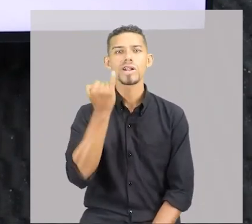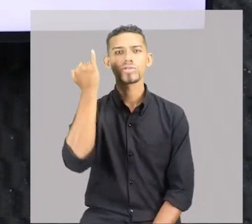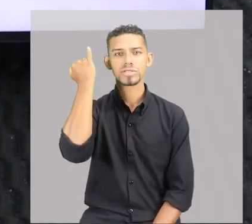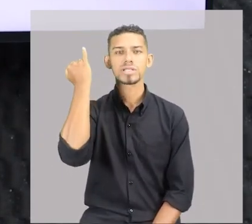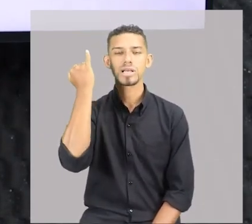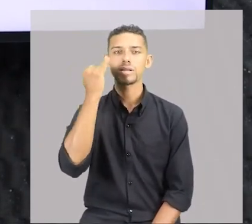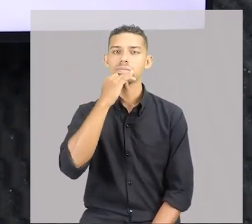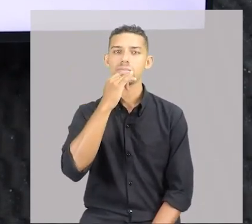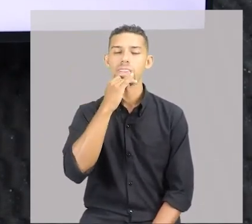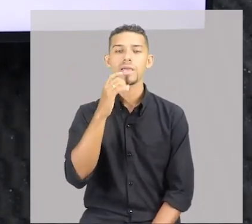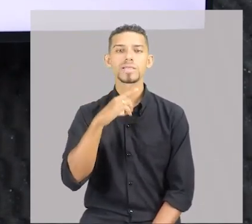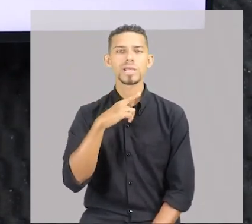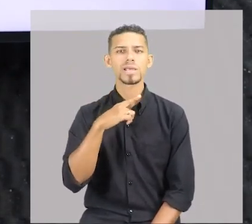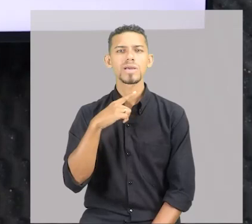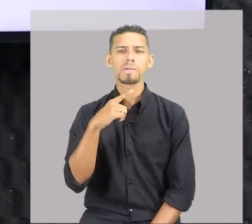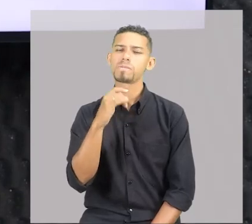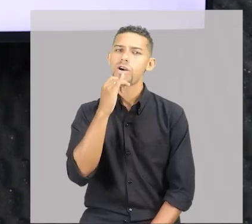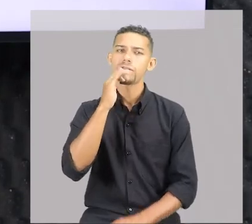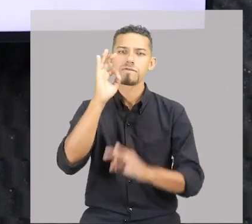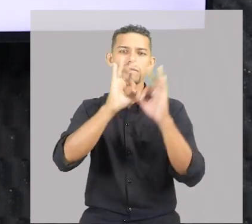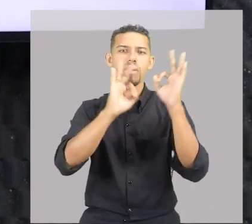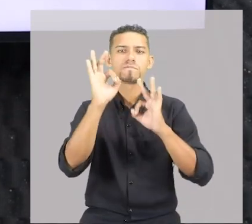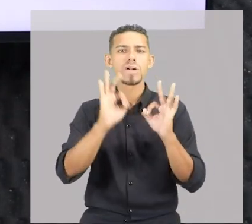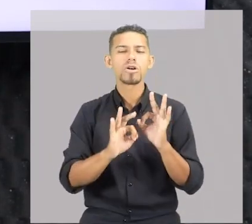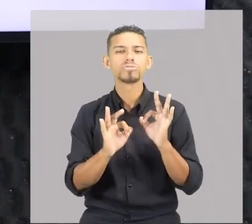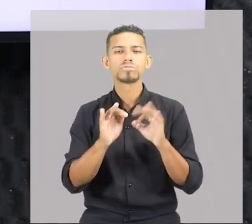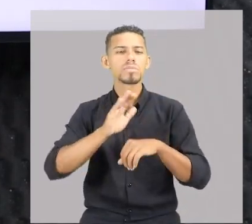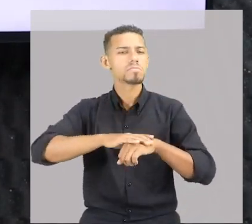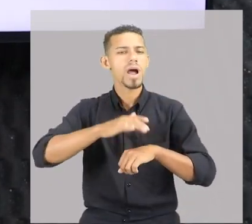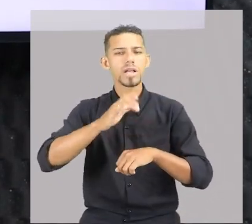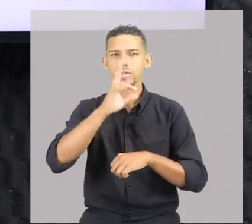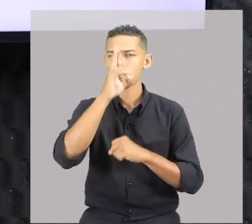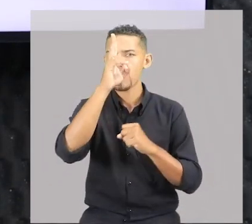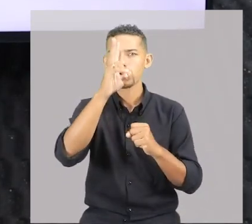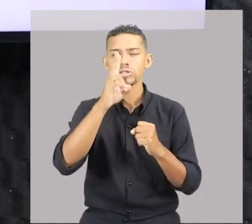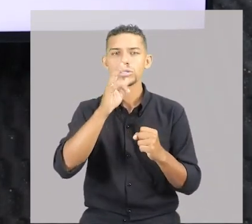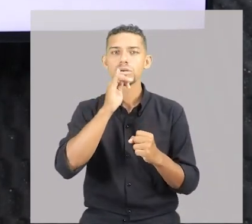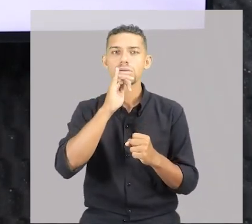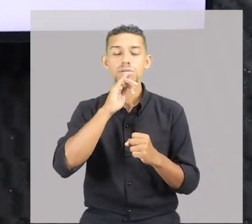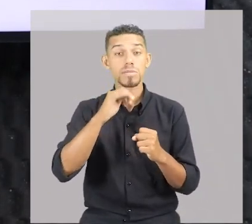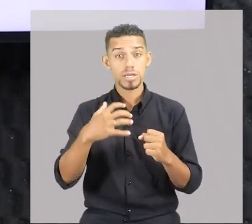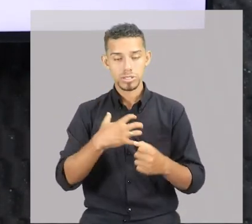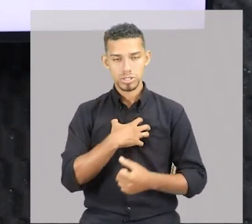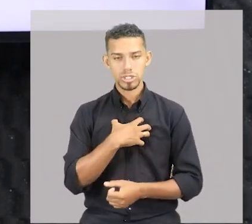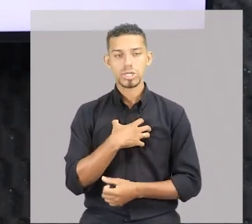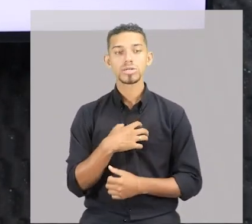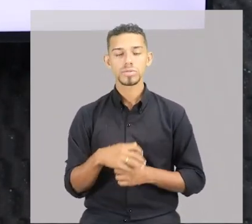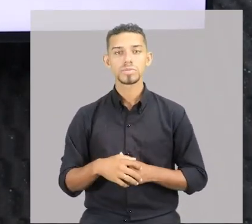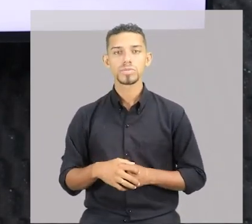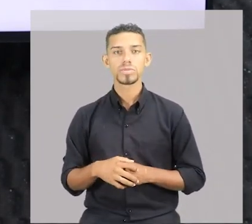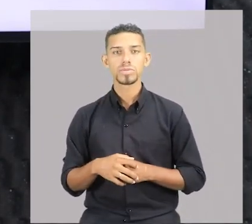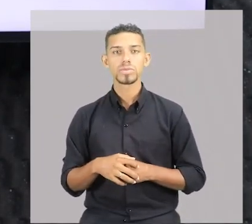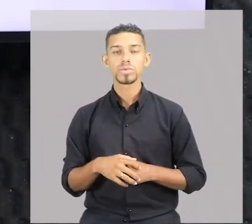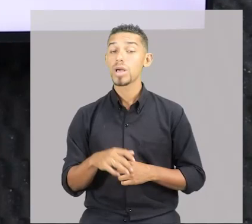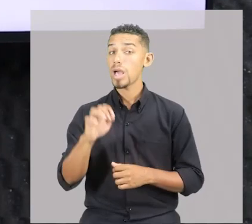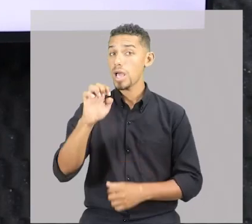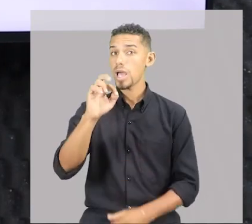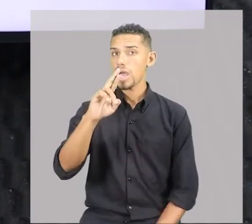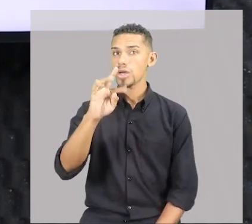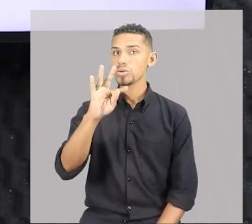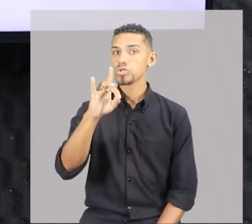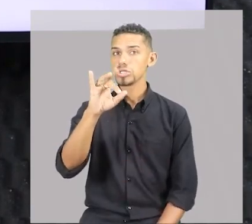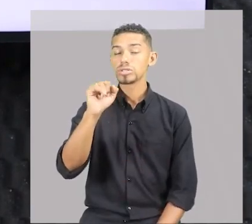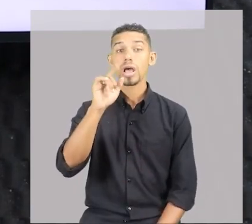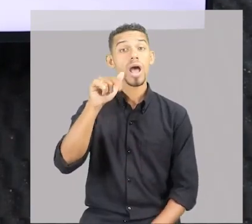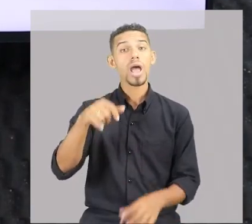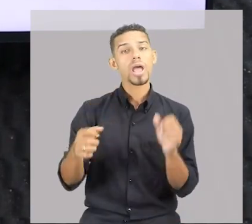valorizada, que tem um aspecto formal muito mais forte, muito mais intenso. Então, cultura erudita é